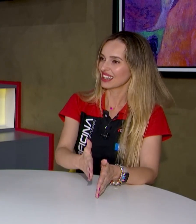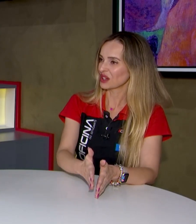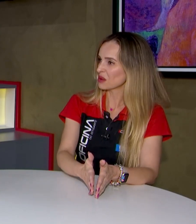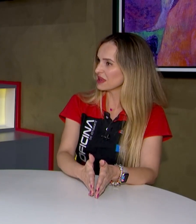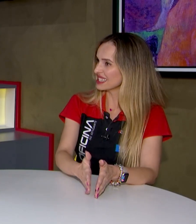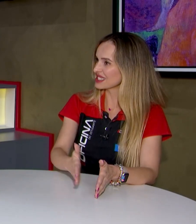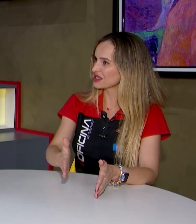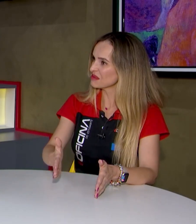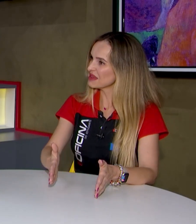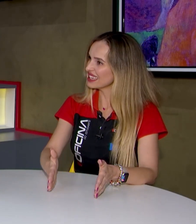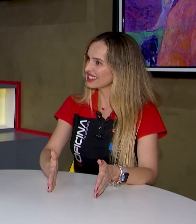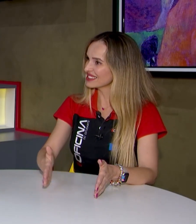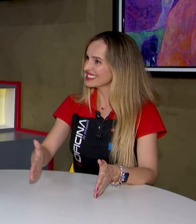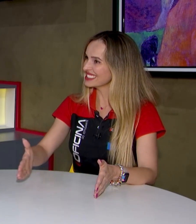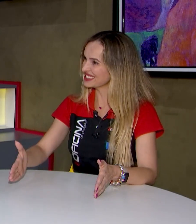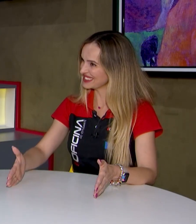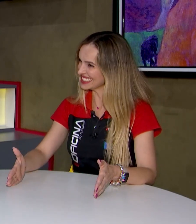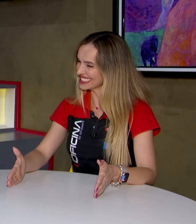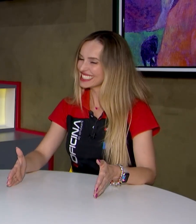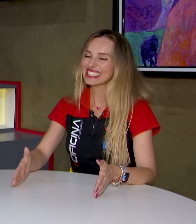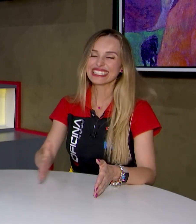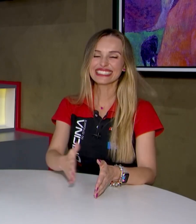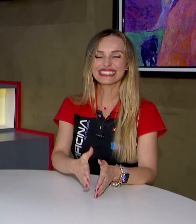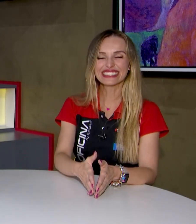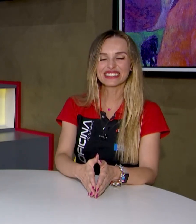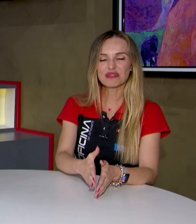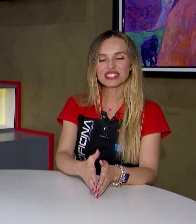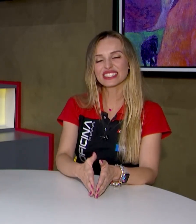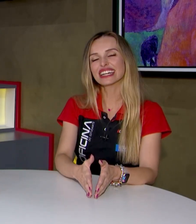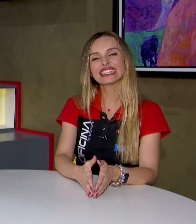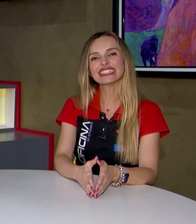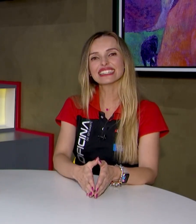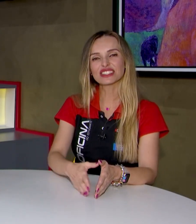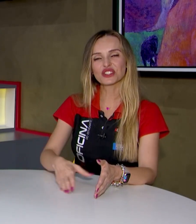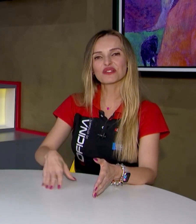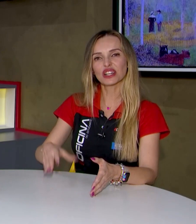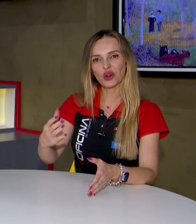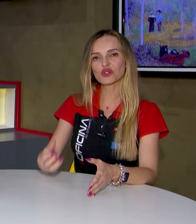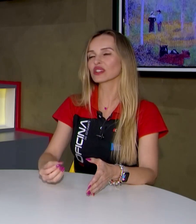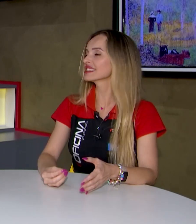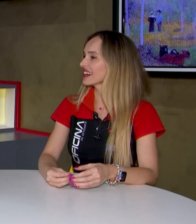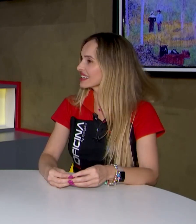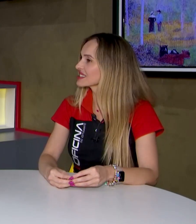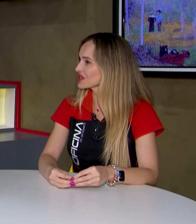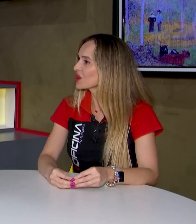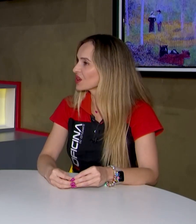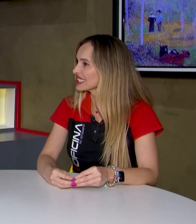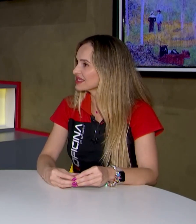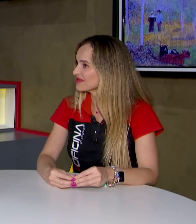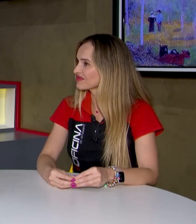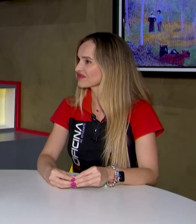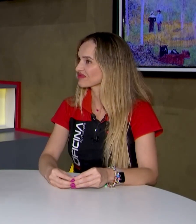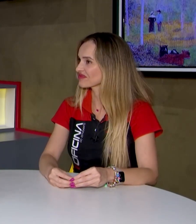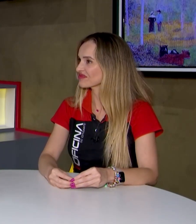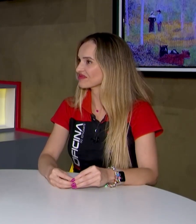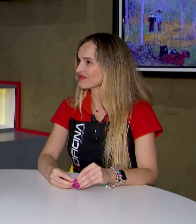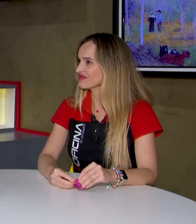tem começo, meio e fim. Então, a partir daí, a gente vai consolidar essa